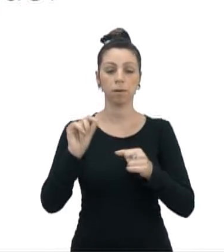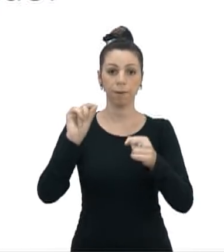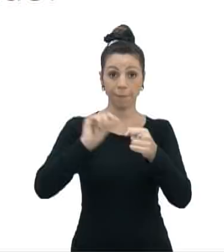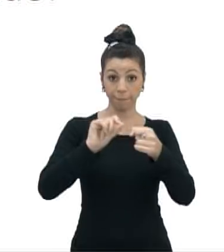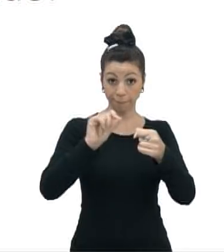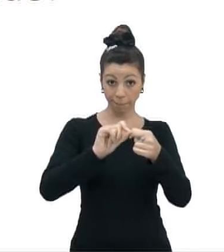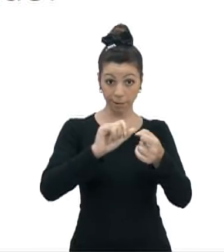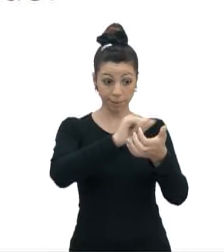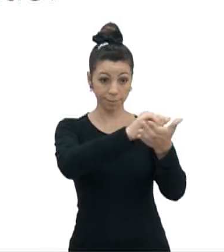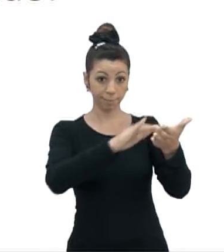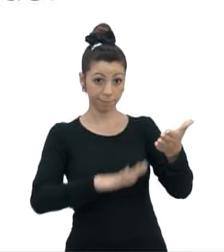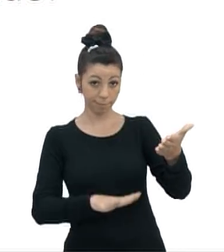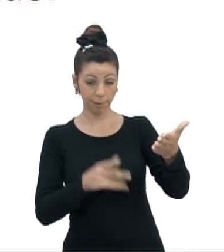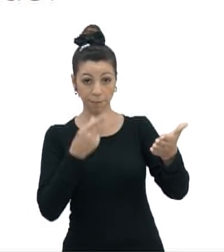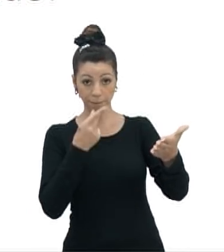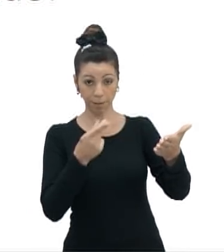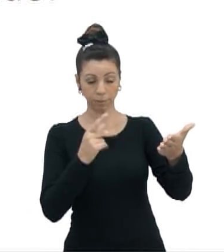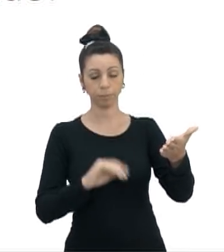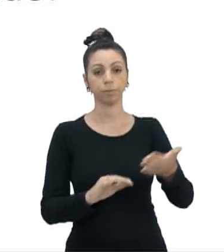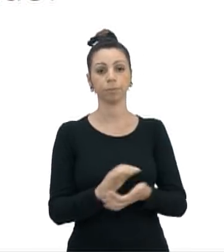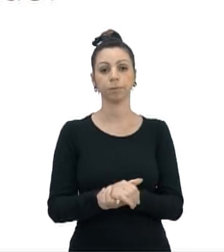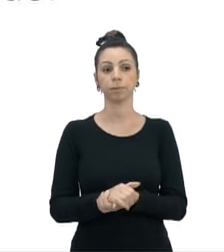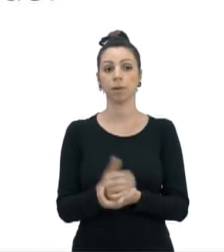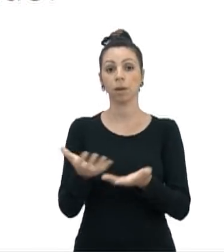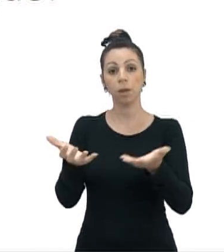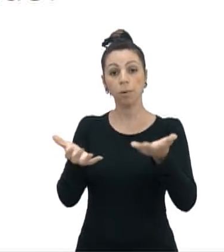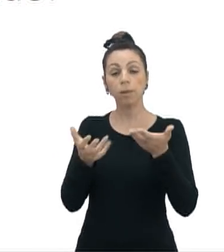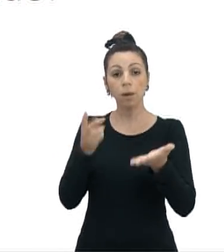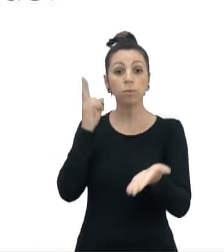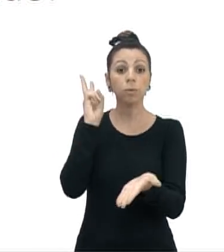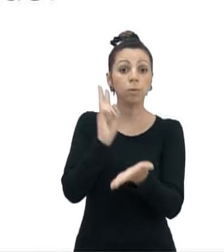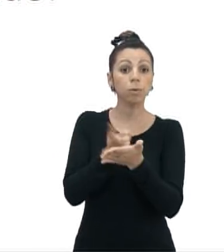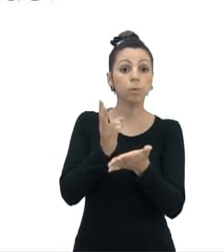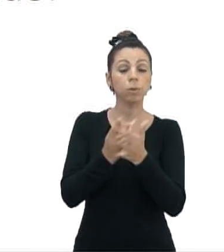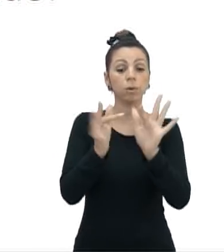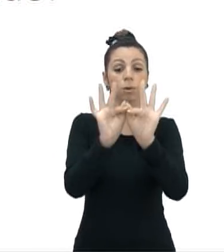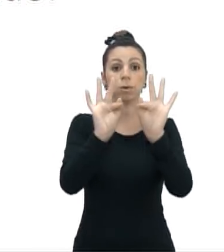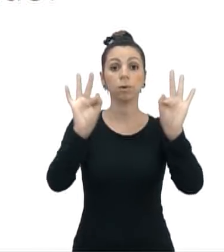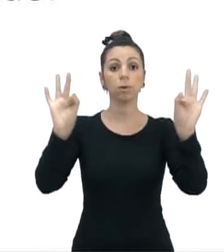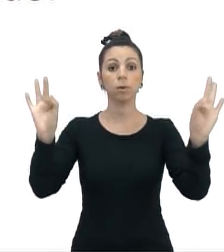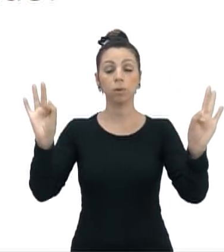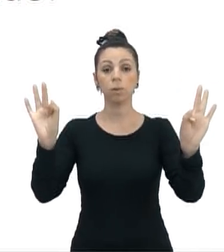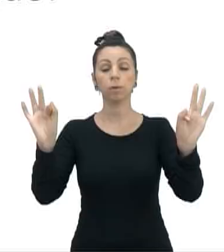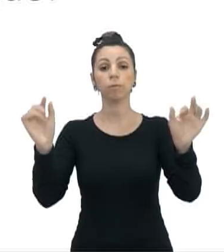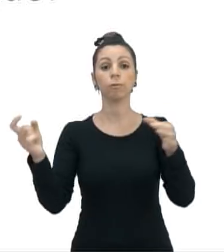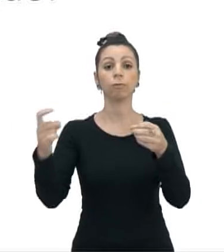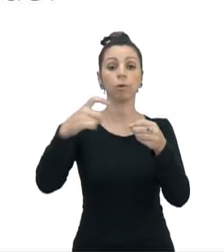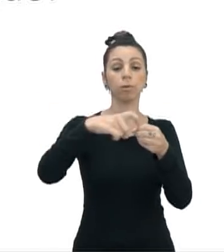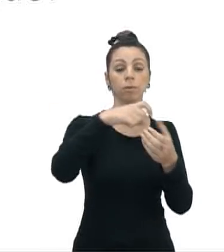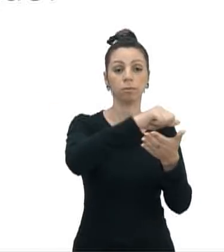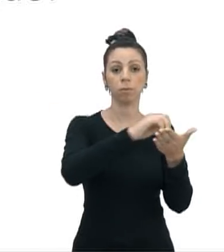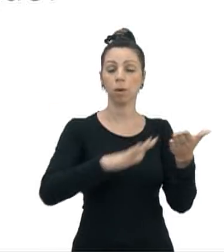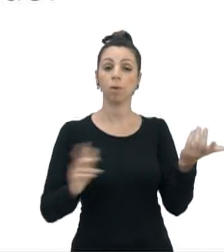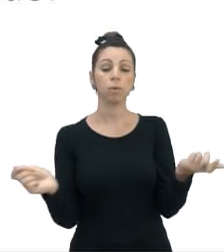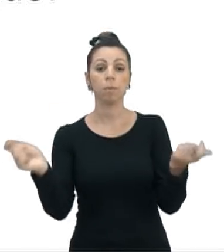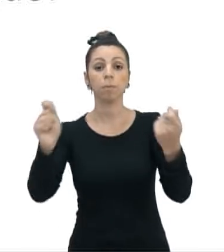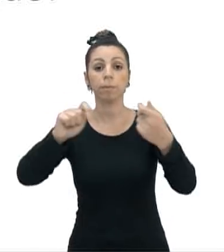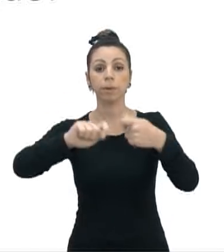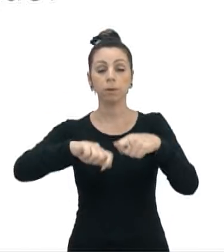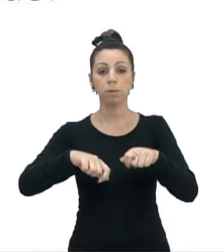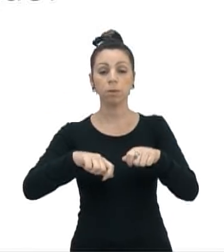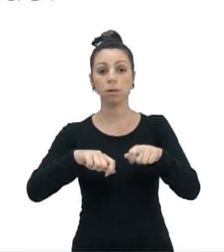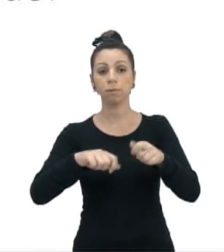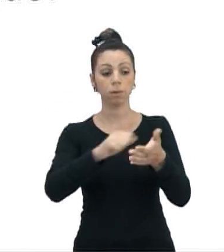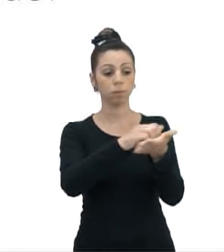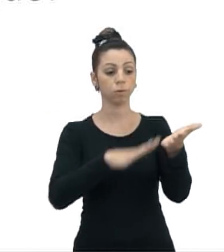os exercícios, e eu quero continuar a frase retomando exercícios, eu não preciso colocar exercício